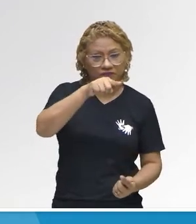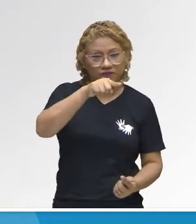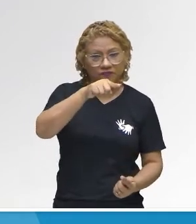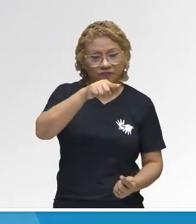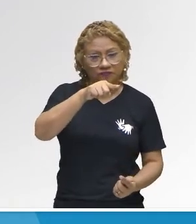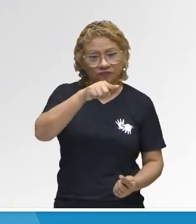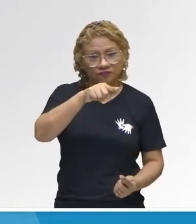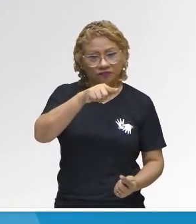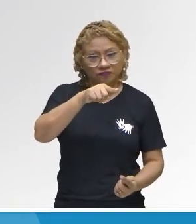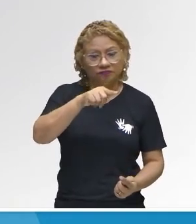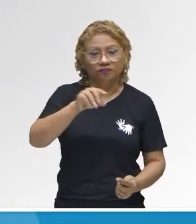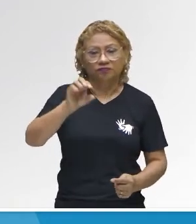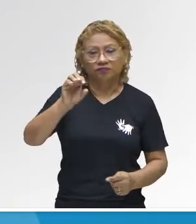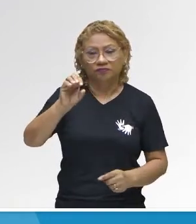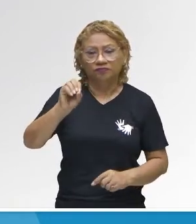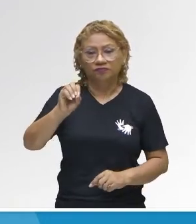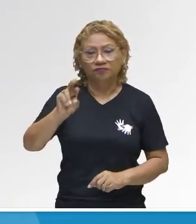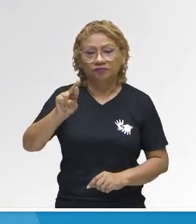é ortogonal.